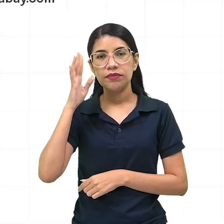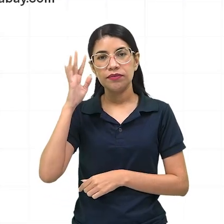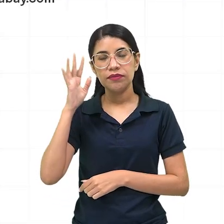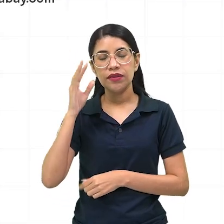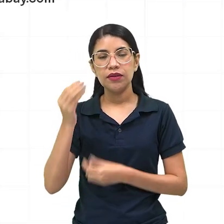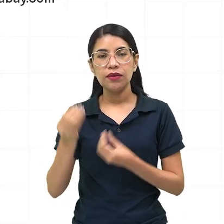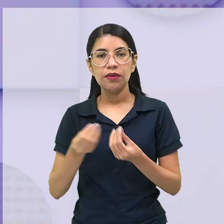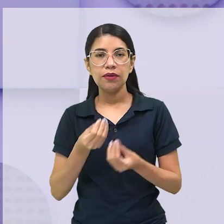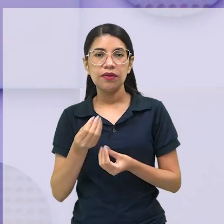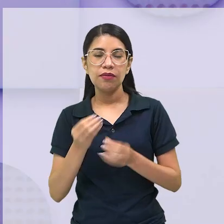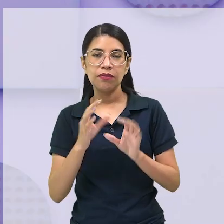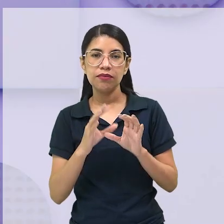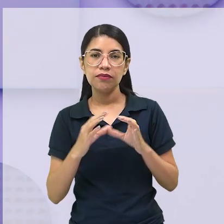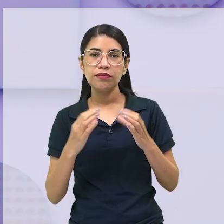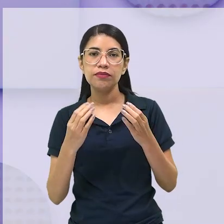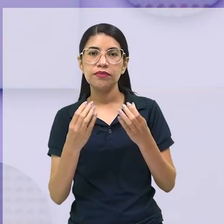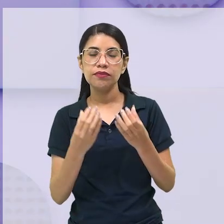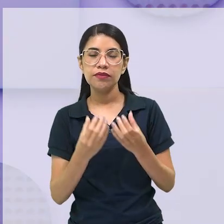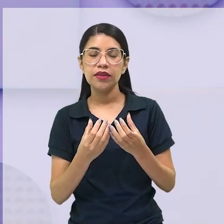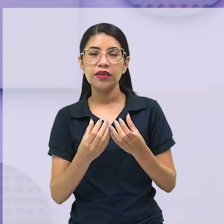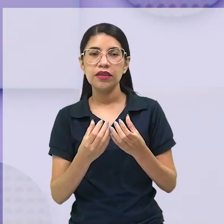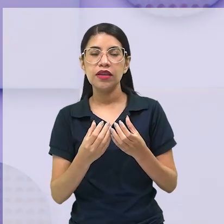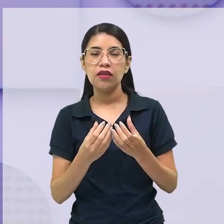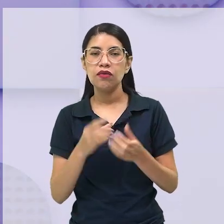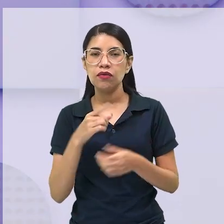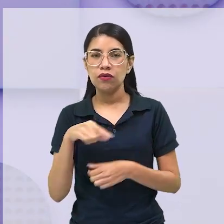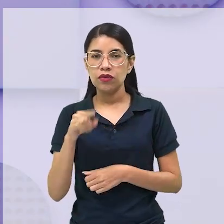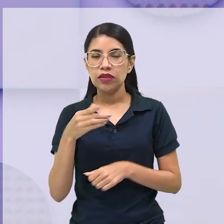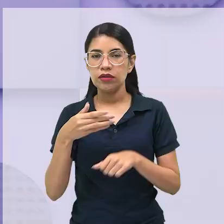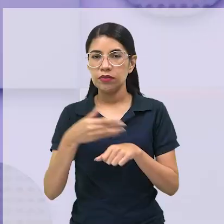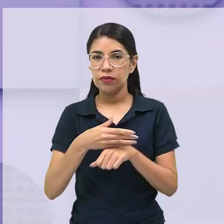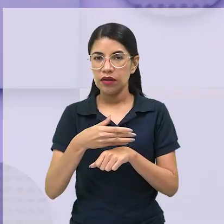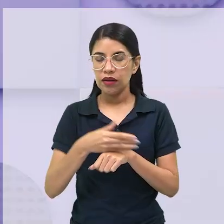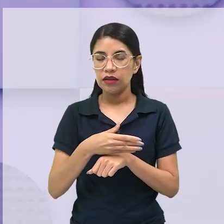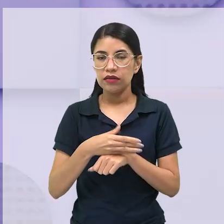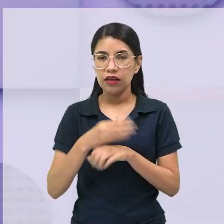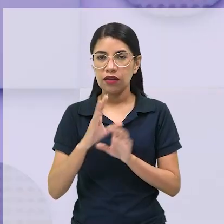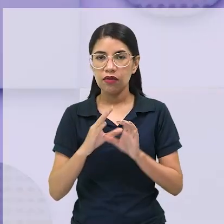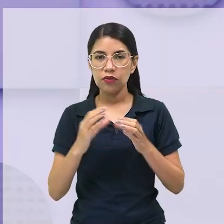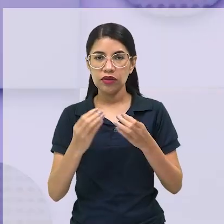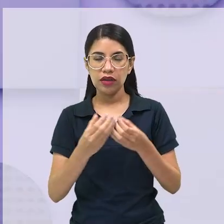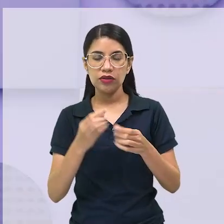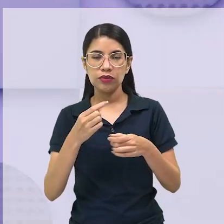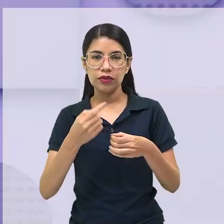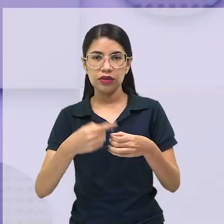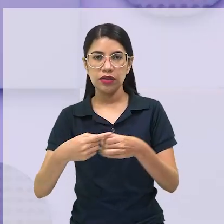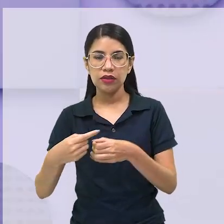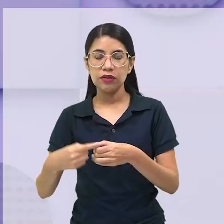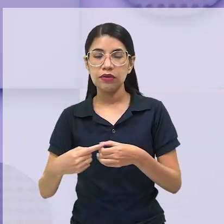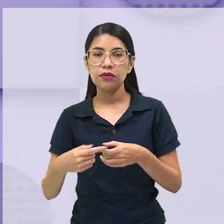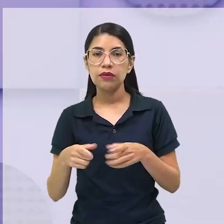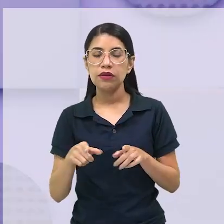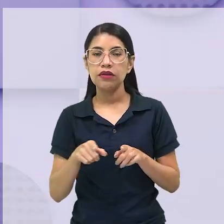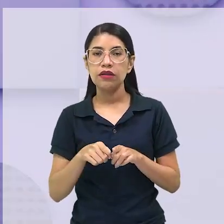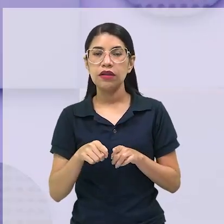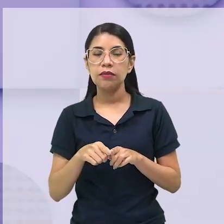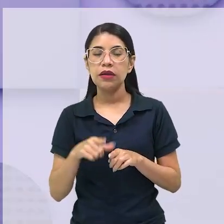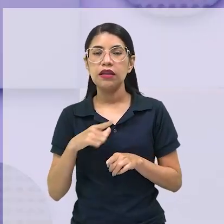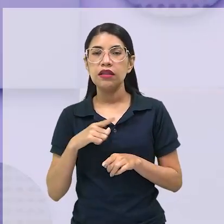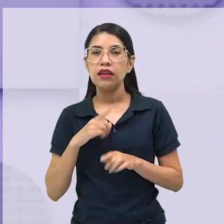na sua comunidade, você está aí na comunidade do interior do estado, nós temos